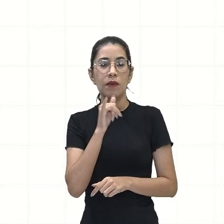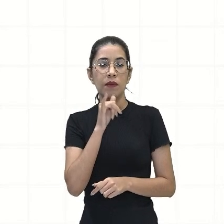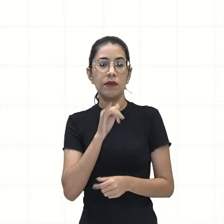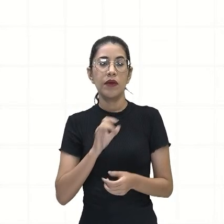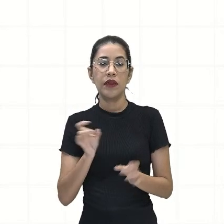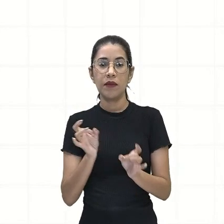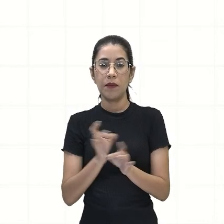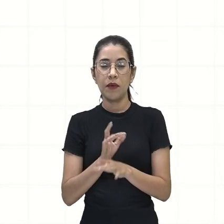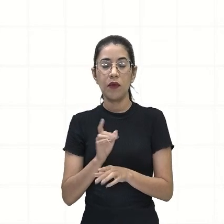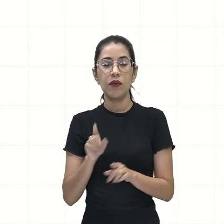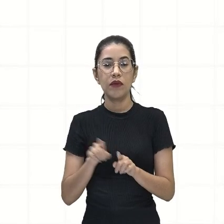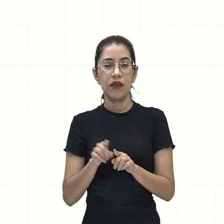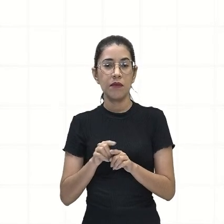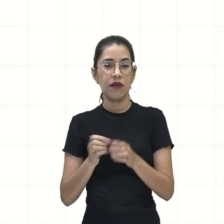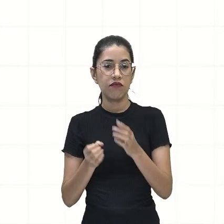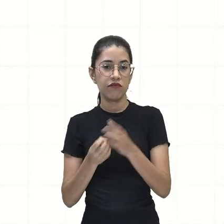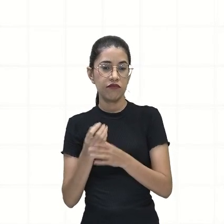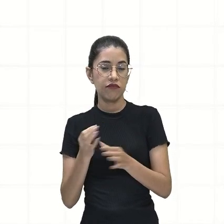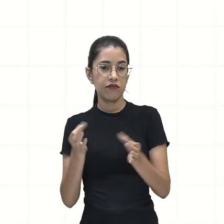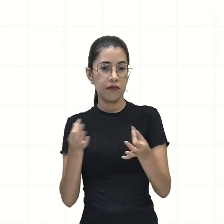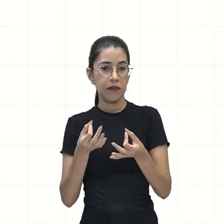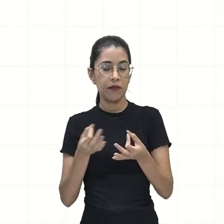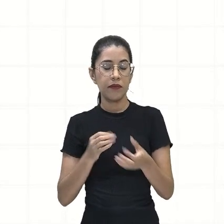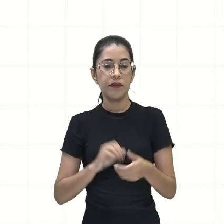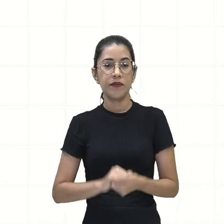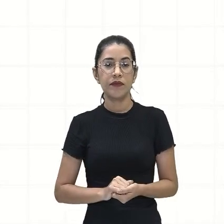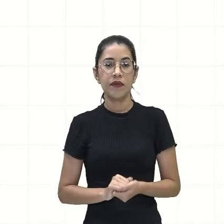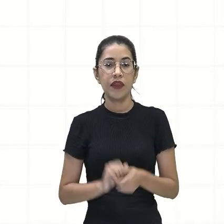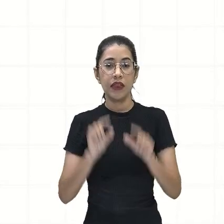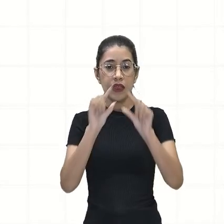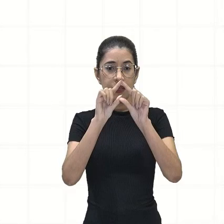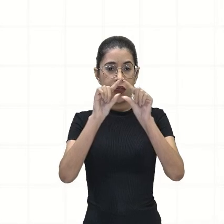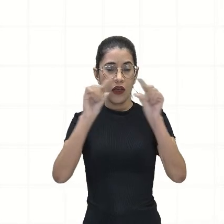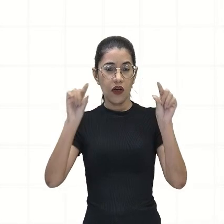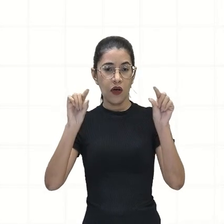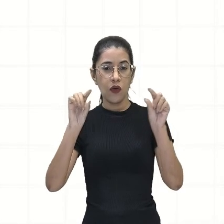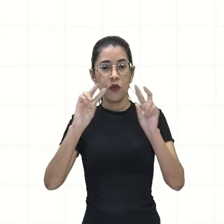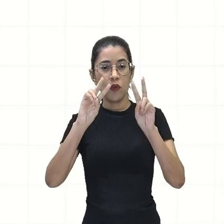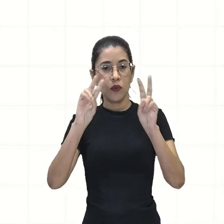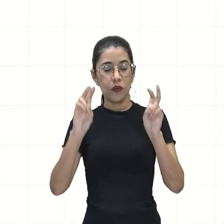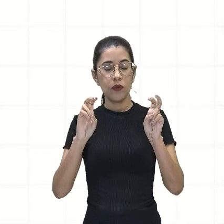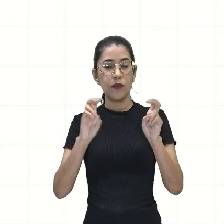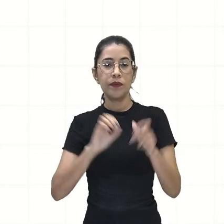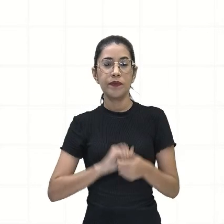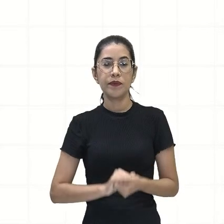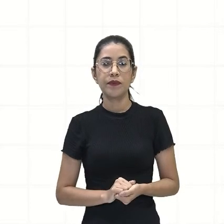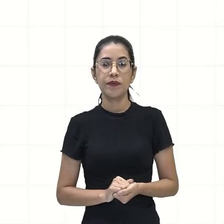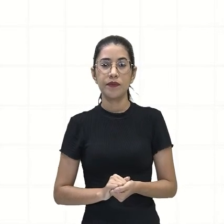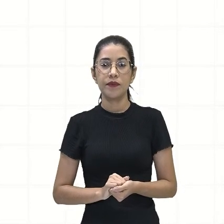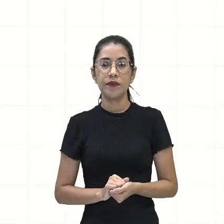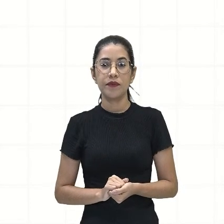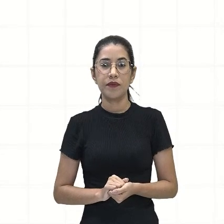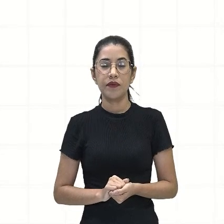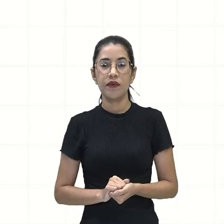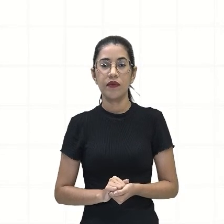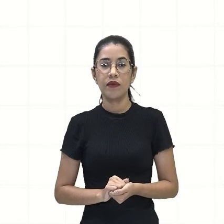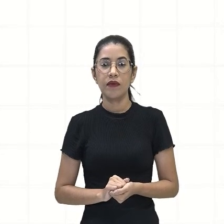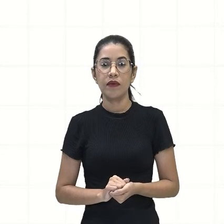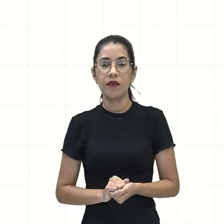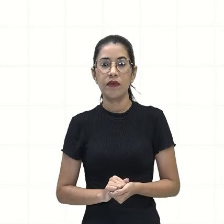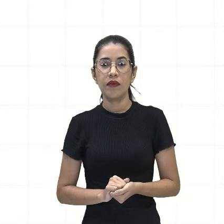elaborado, né? Aqui nós temos primeiro o nosso título, né? Nosso título,